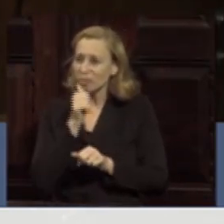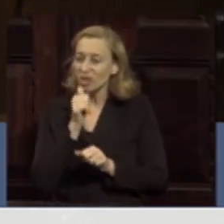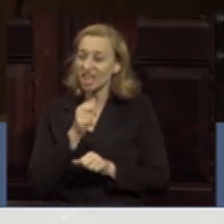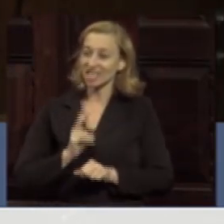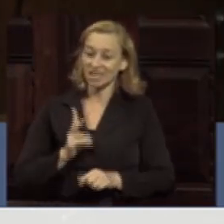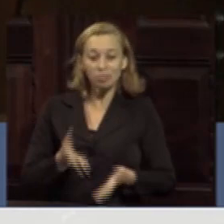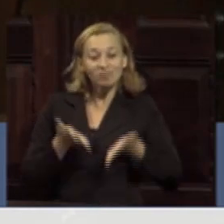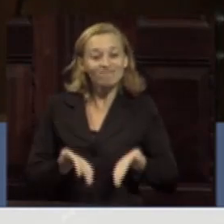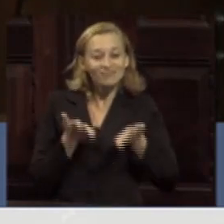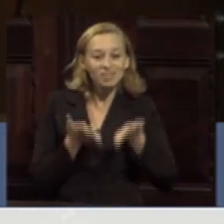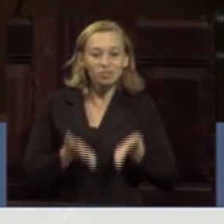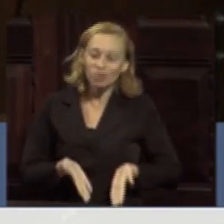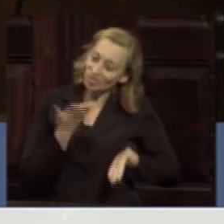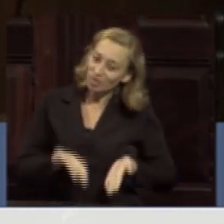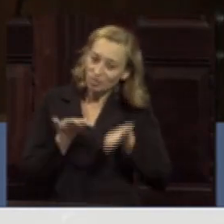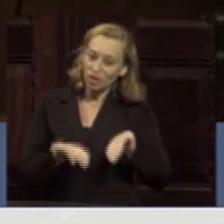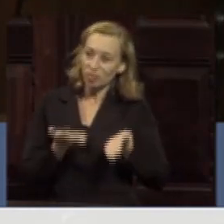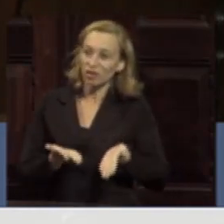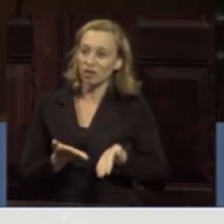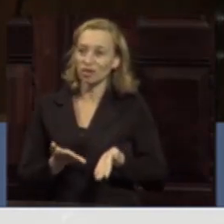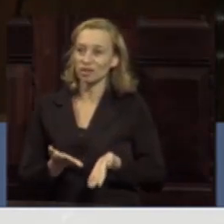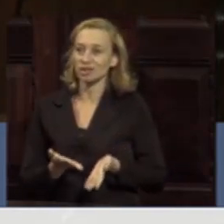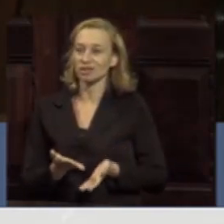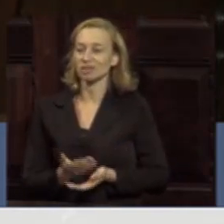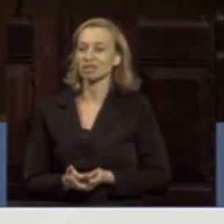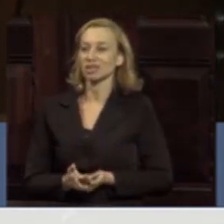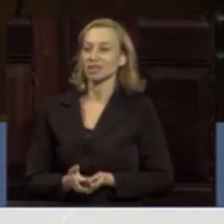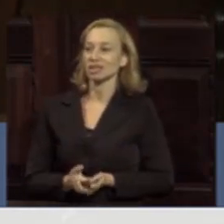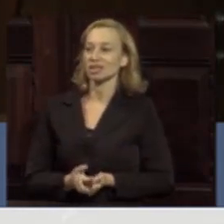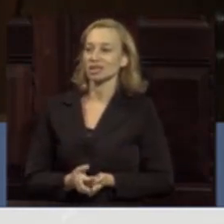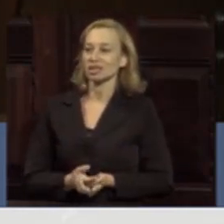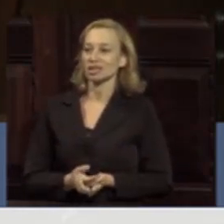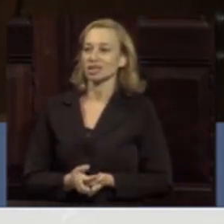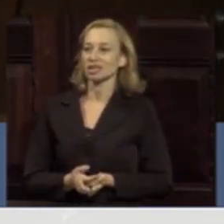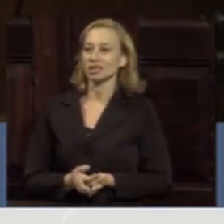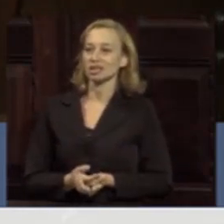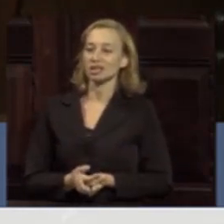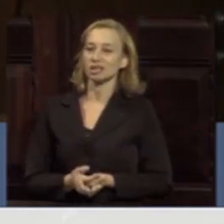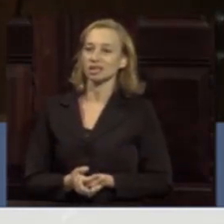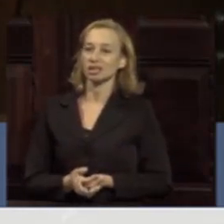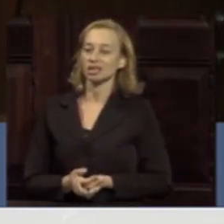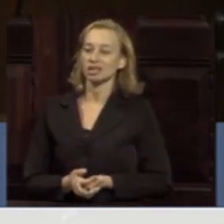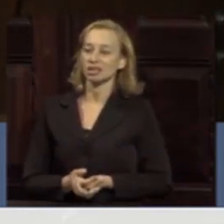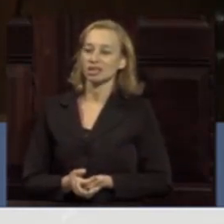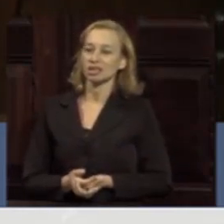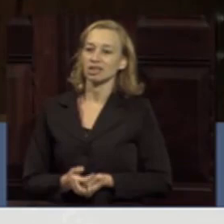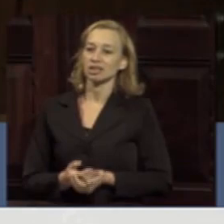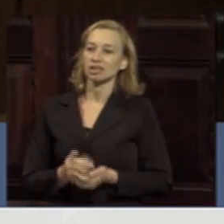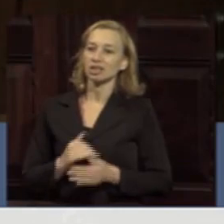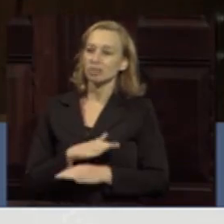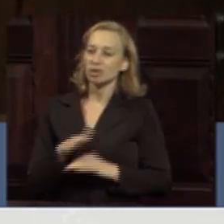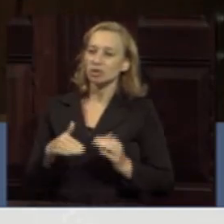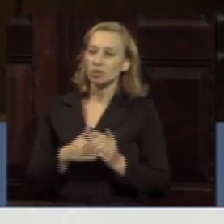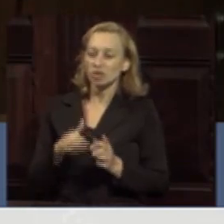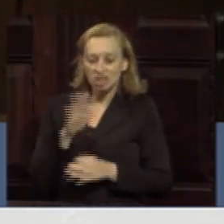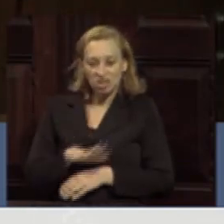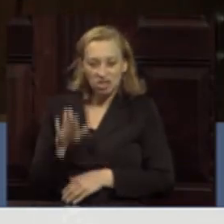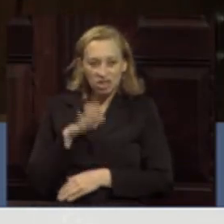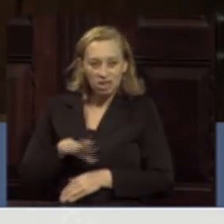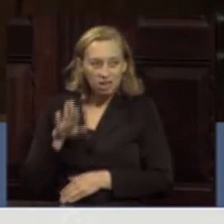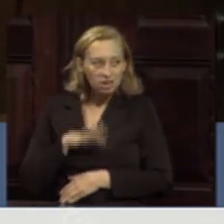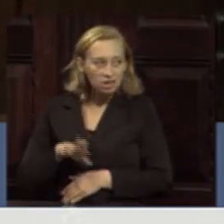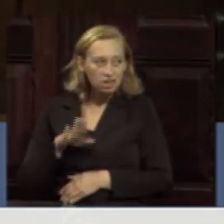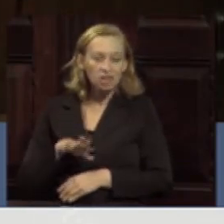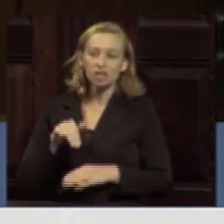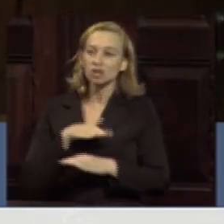em frente, que o seu mandato reflete exatamente isso, a dignidade muito especial para todas as crianças e aí para todas